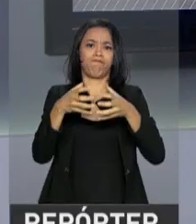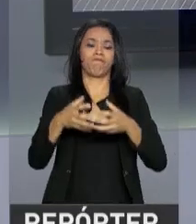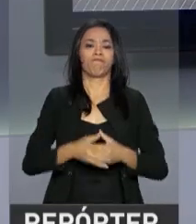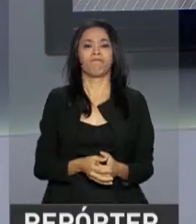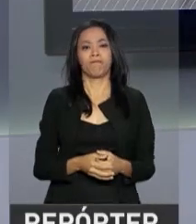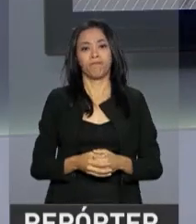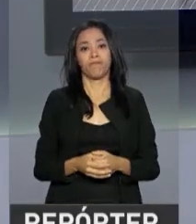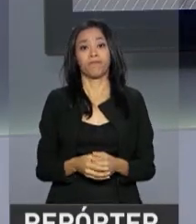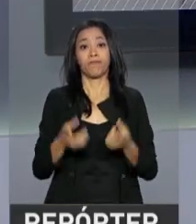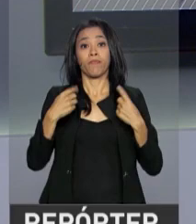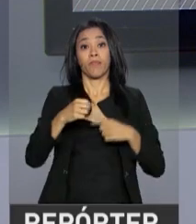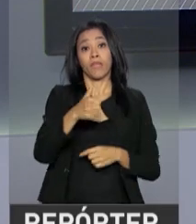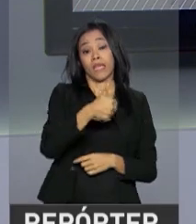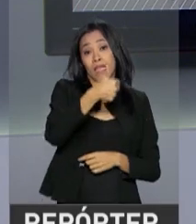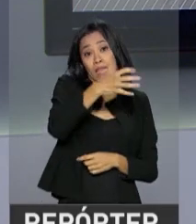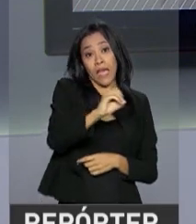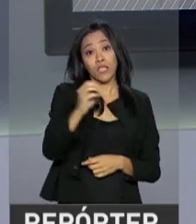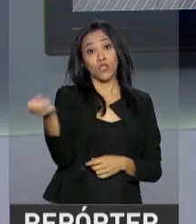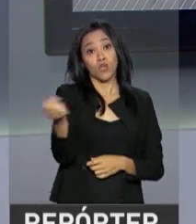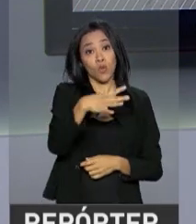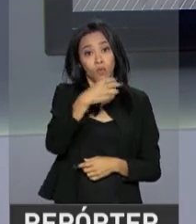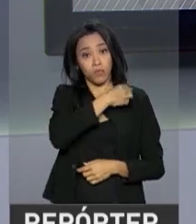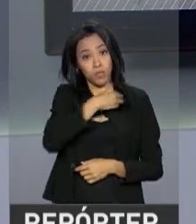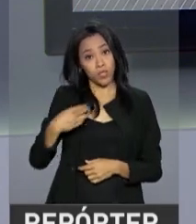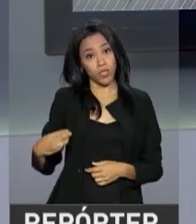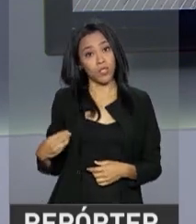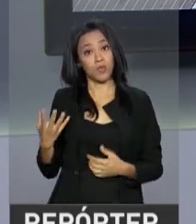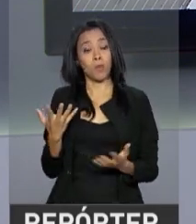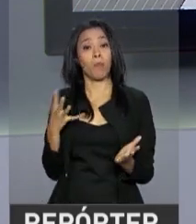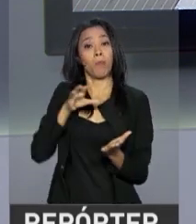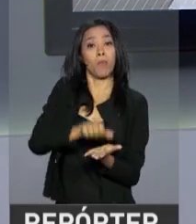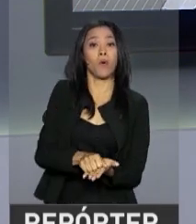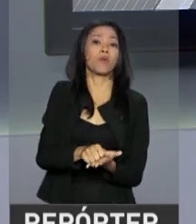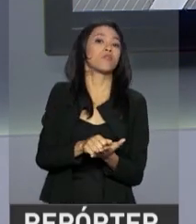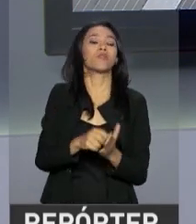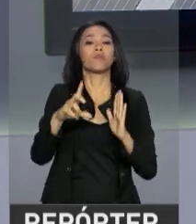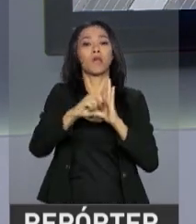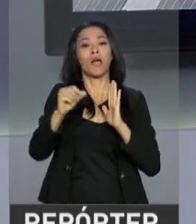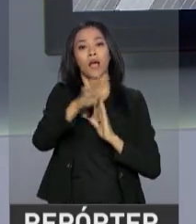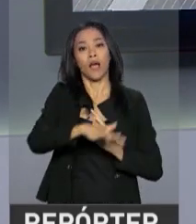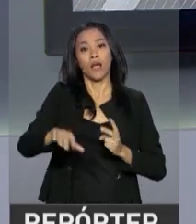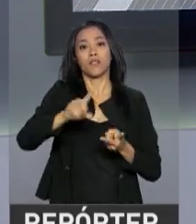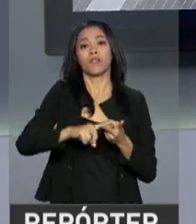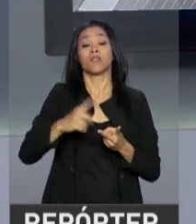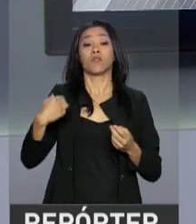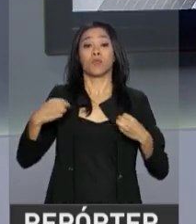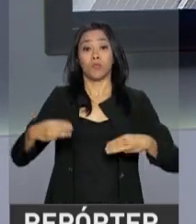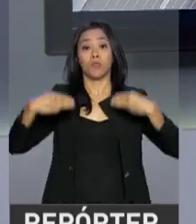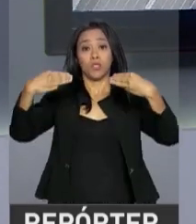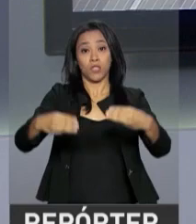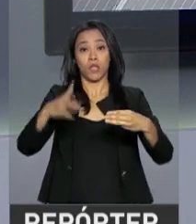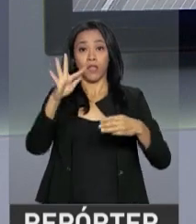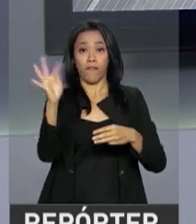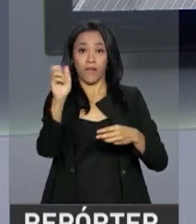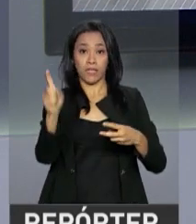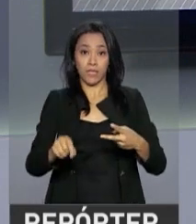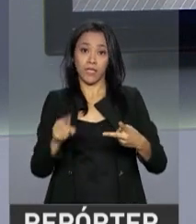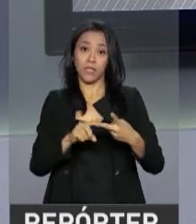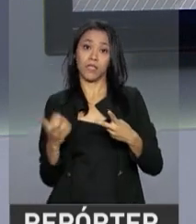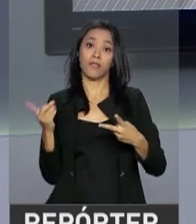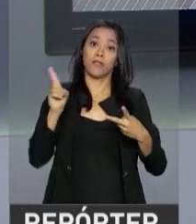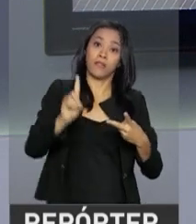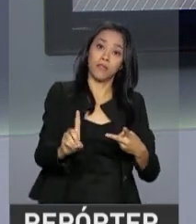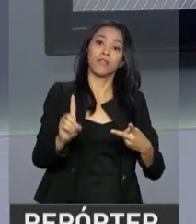dez novos ministros tomaram posse no palácio do planalto entre eles eduardo guardiã na fazenda e moreira franco